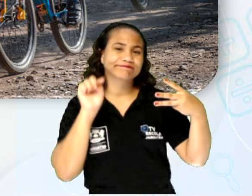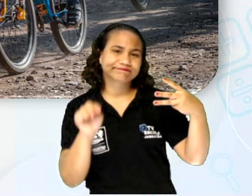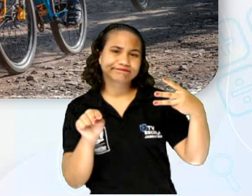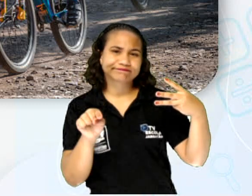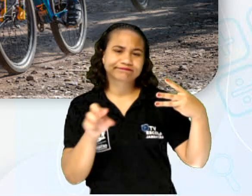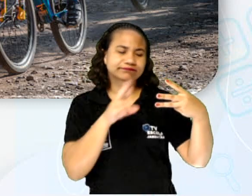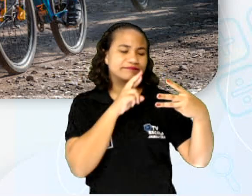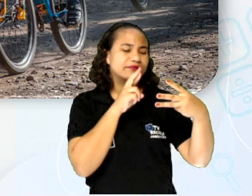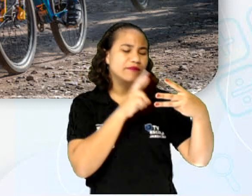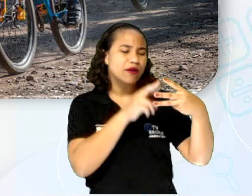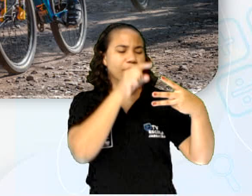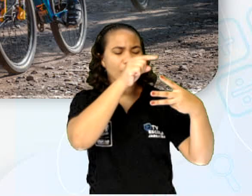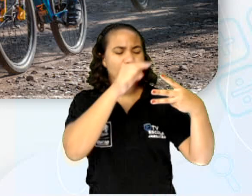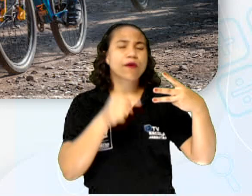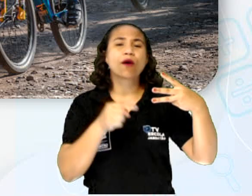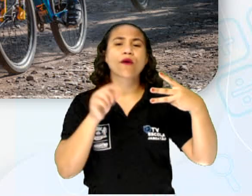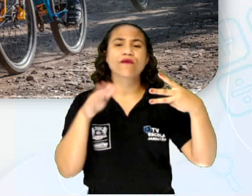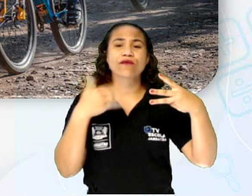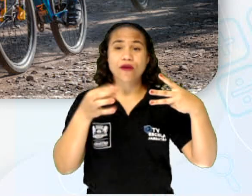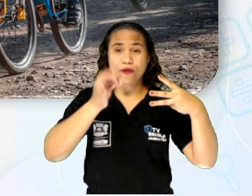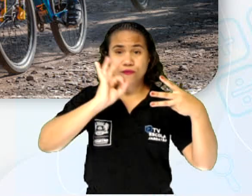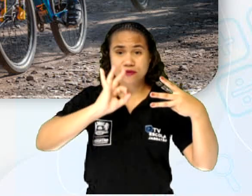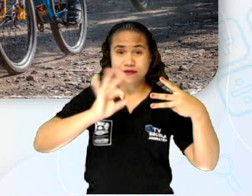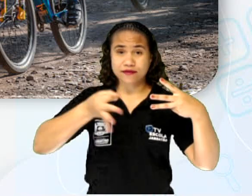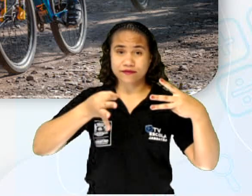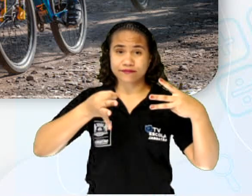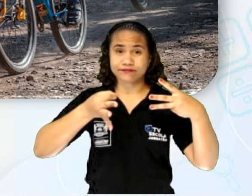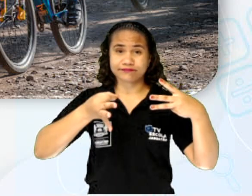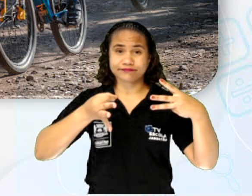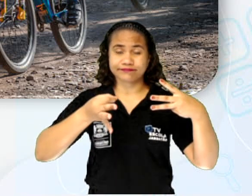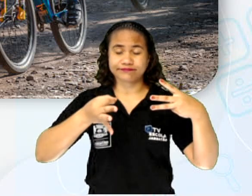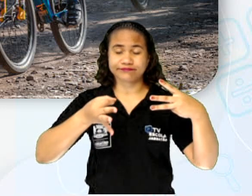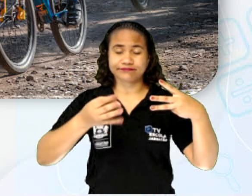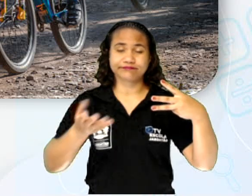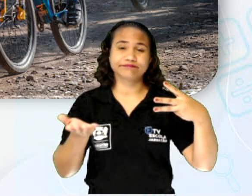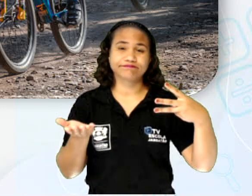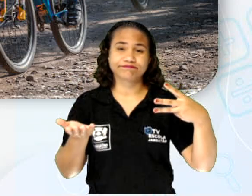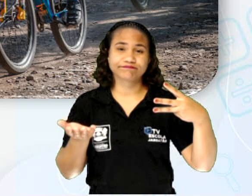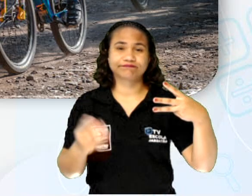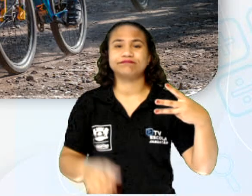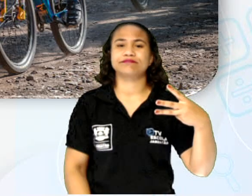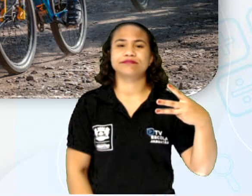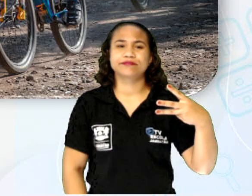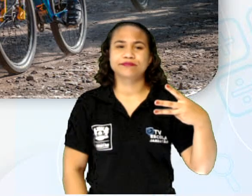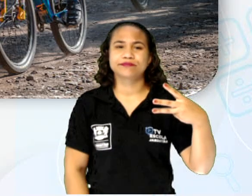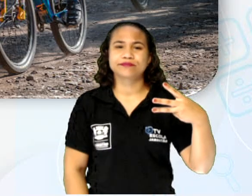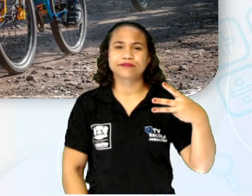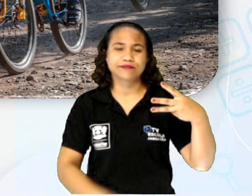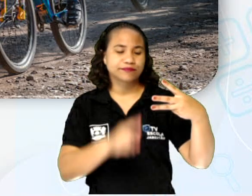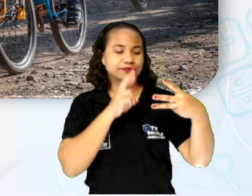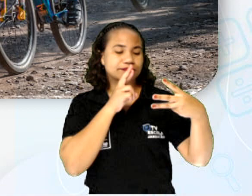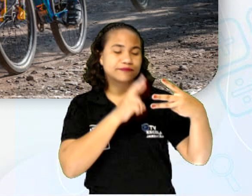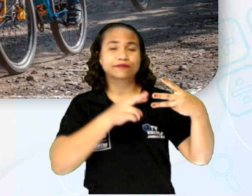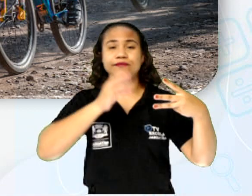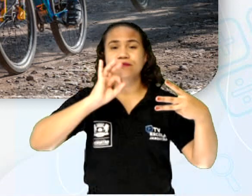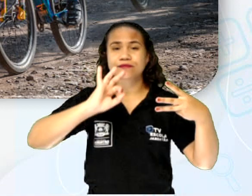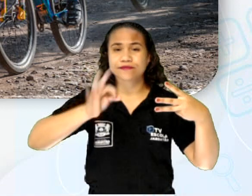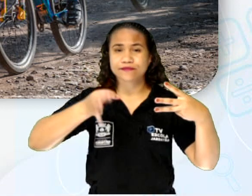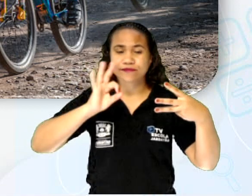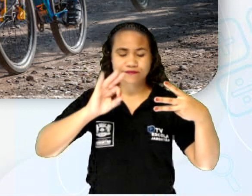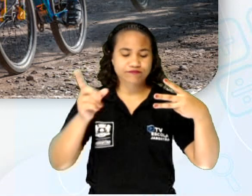swim. Qual dessas três frases está escrita corretamente? A frase que está correta é